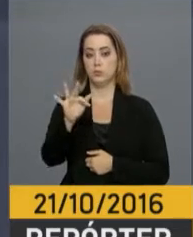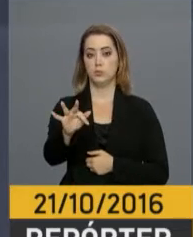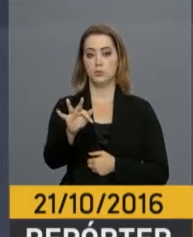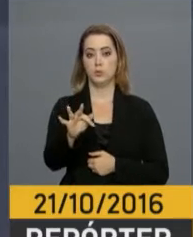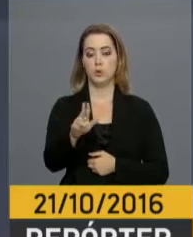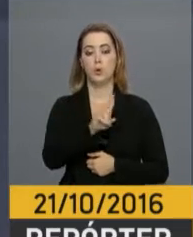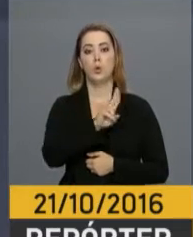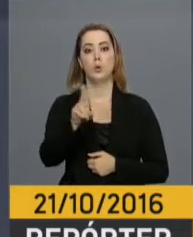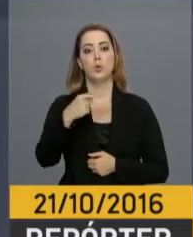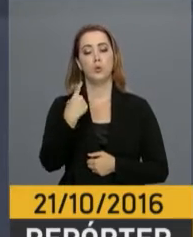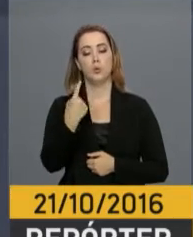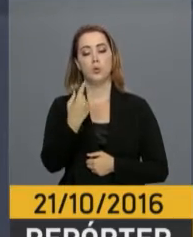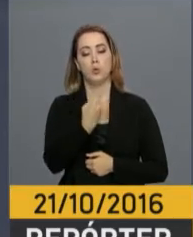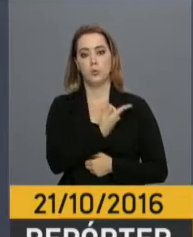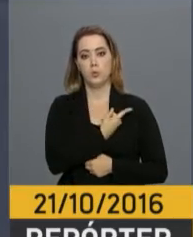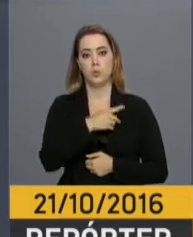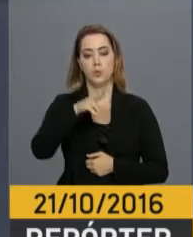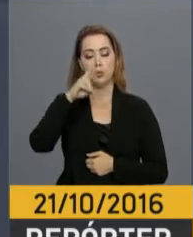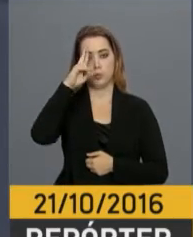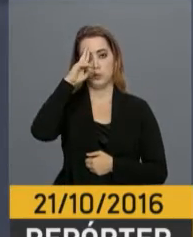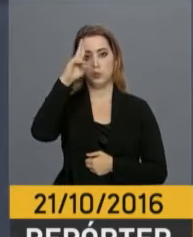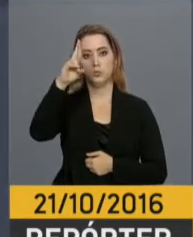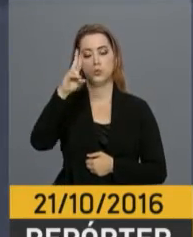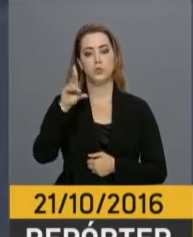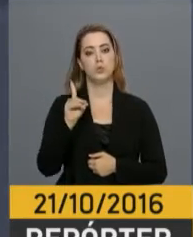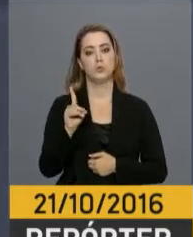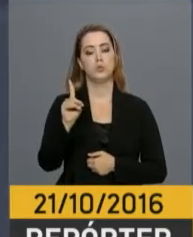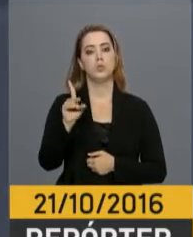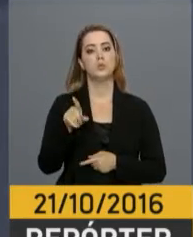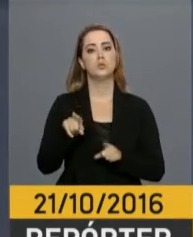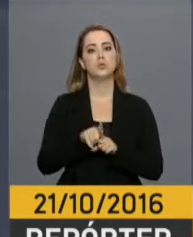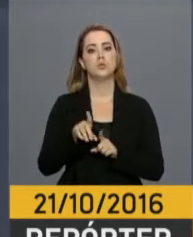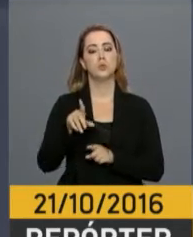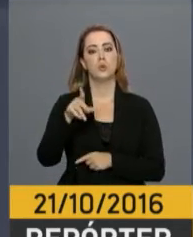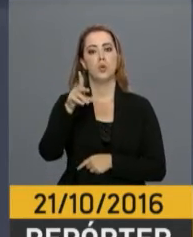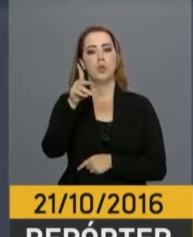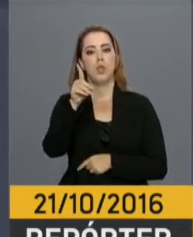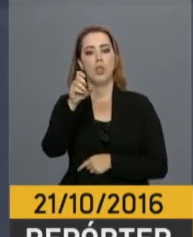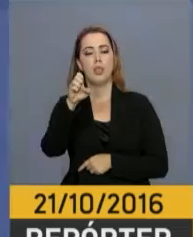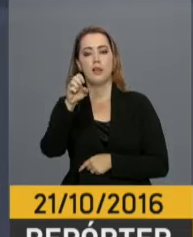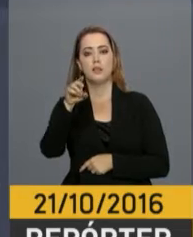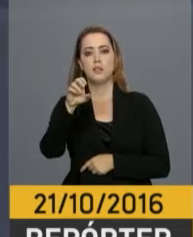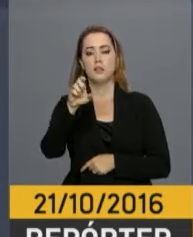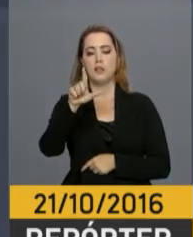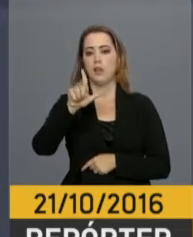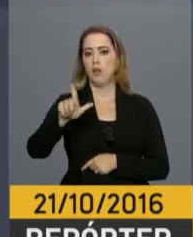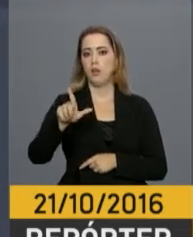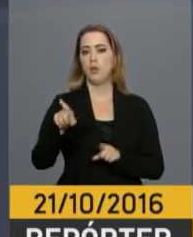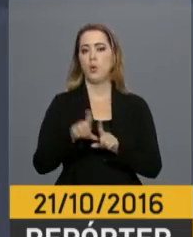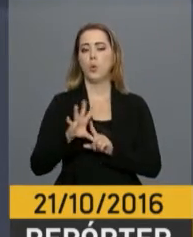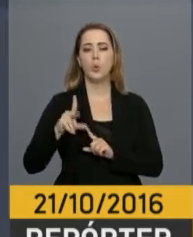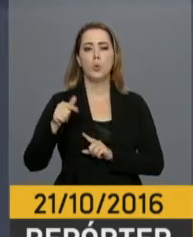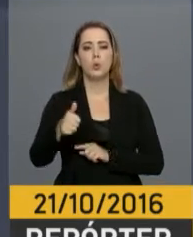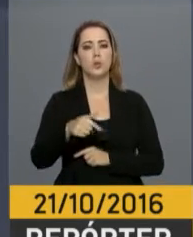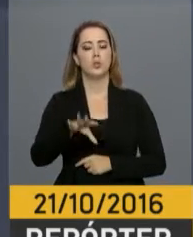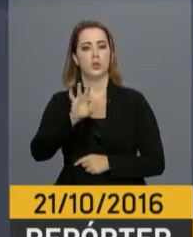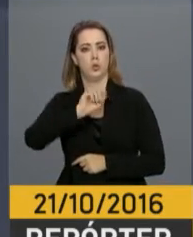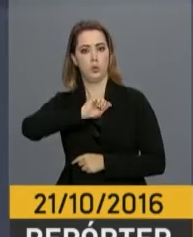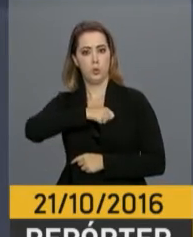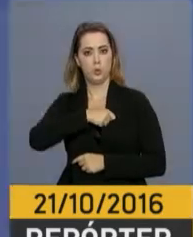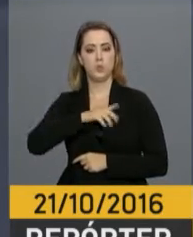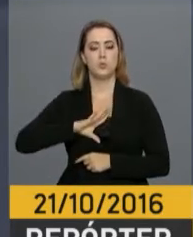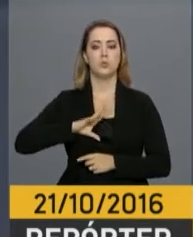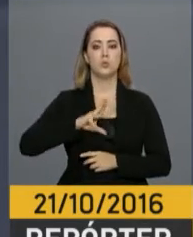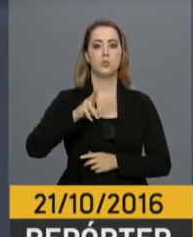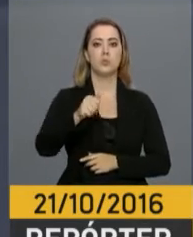nosso diretor-geral, o Dr. Leandro Daiello Coimbra, cumprimentar todos os delegados, agentes, peritos,